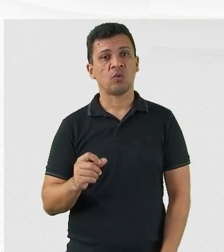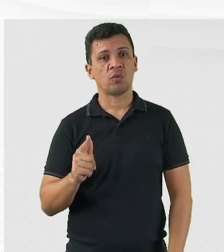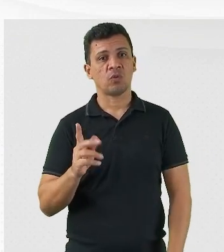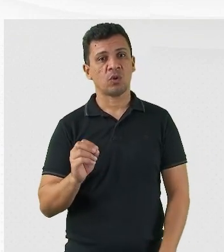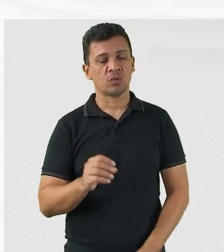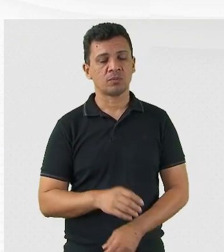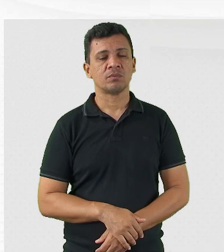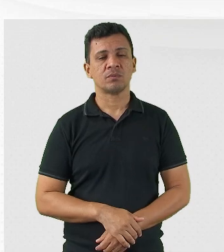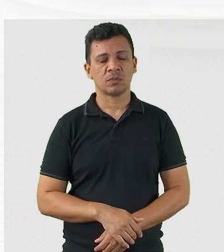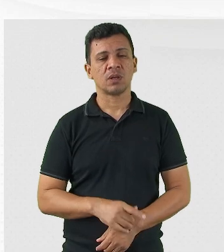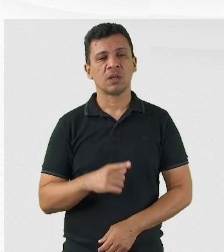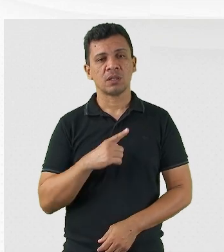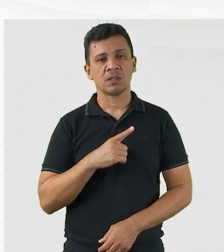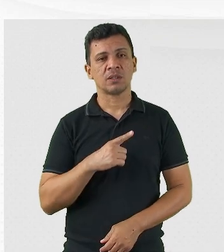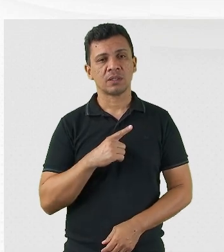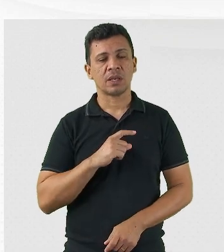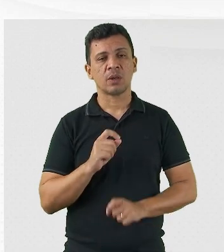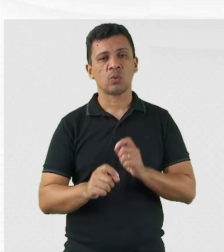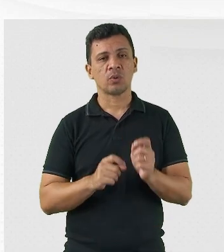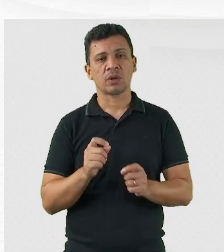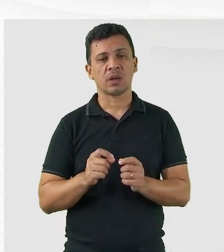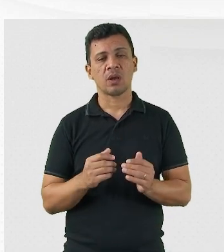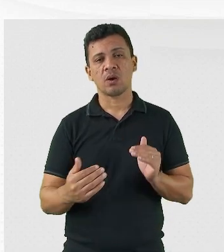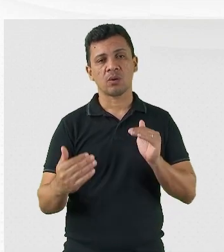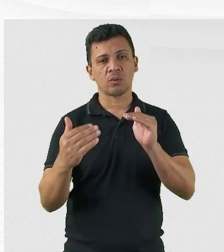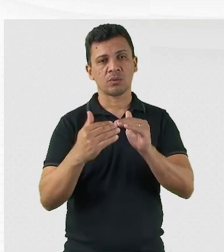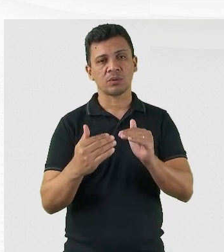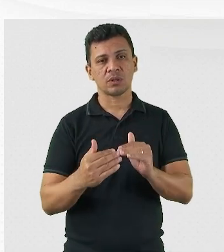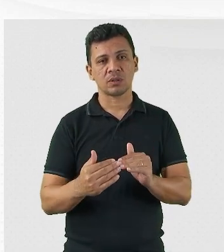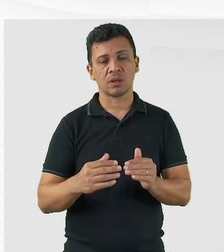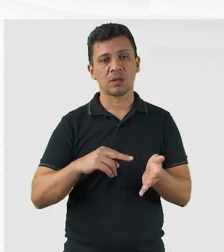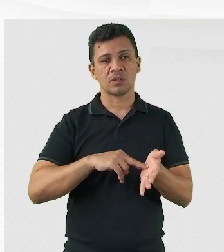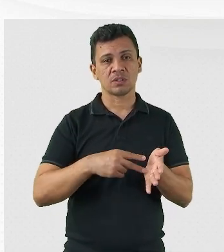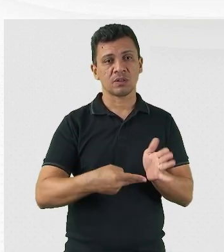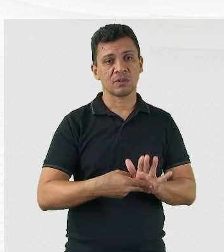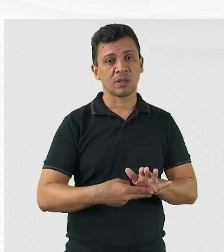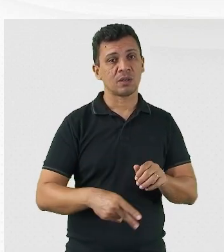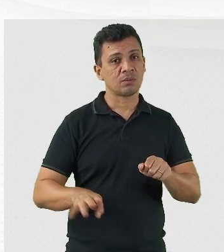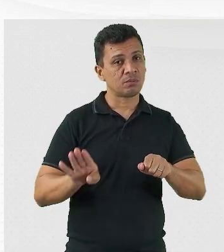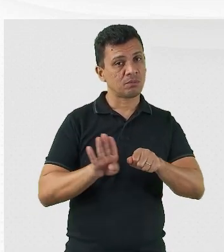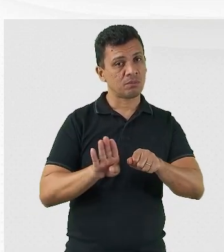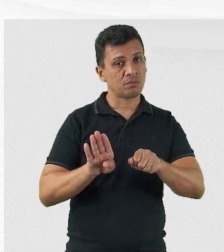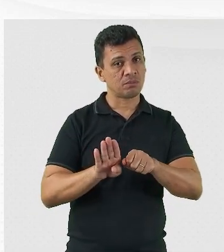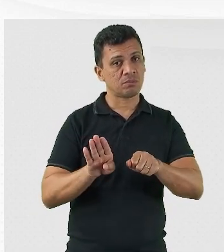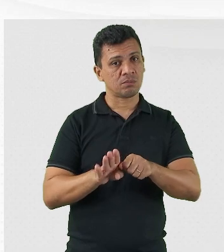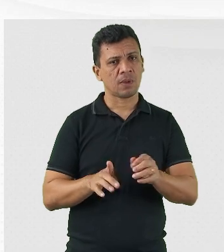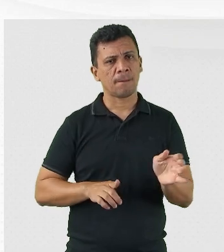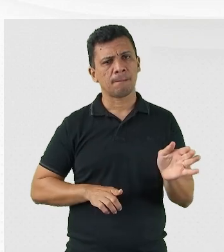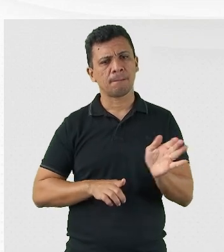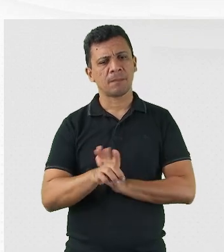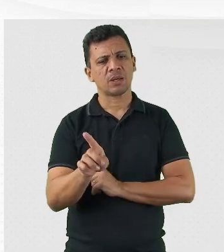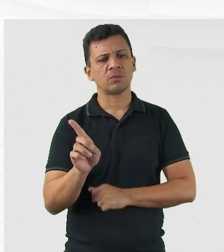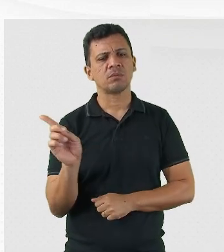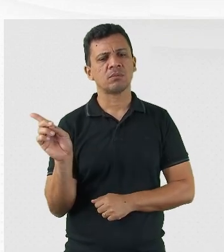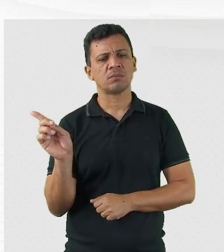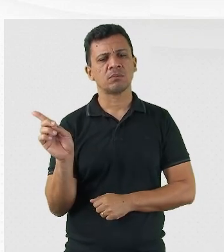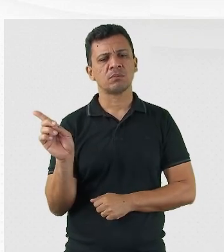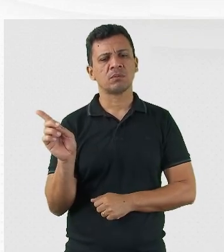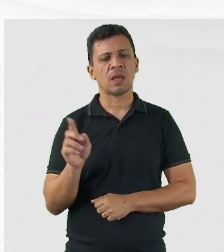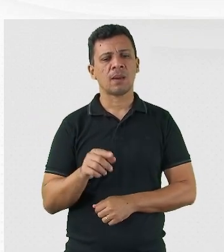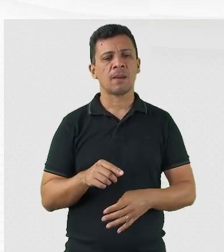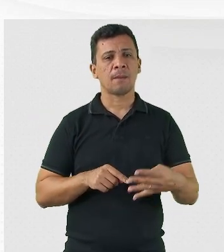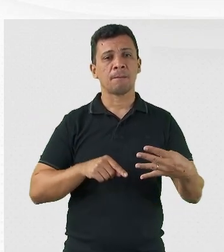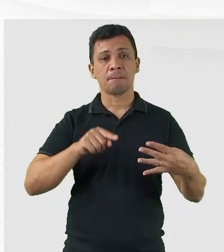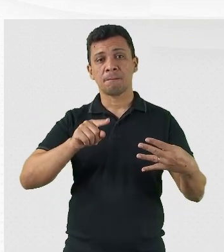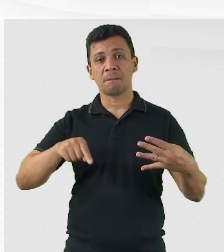com a conotação associada a esse significado do substantivo. A nossa pergunta é: